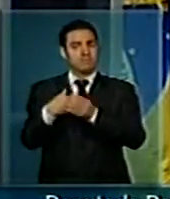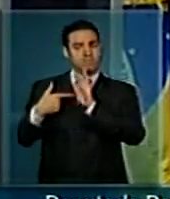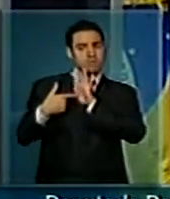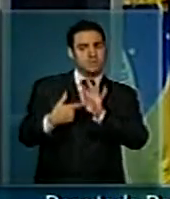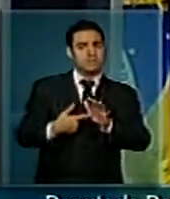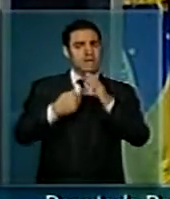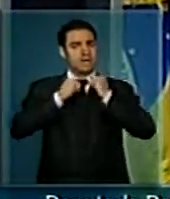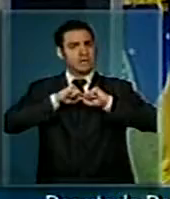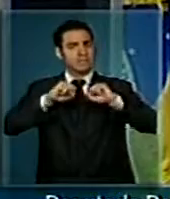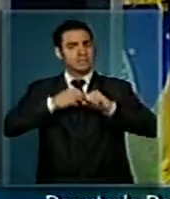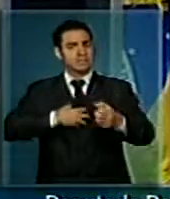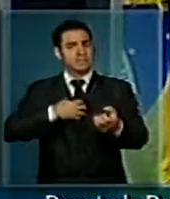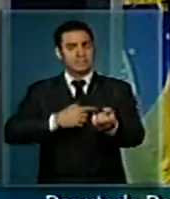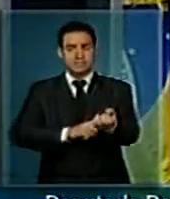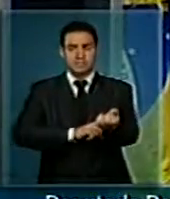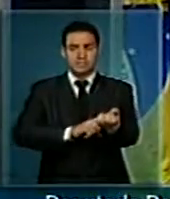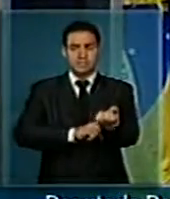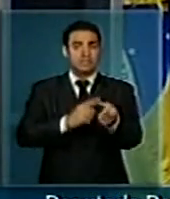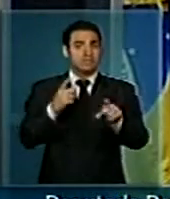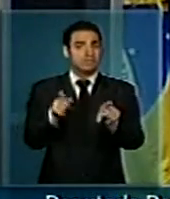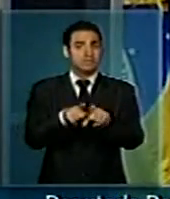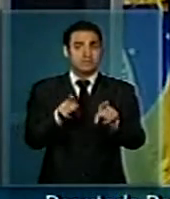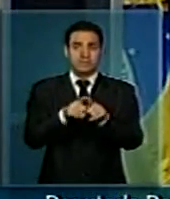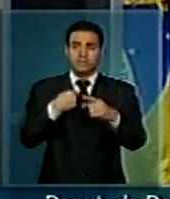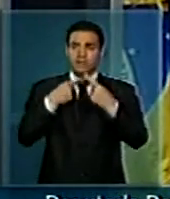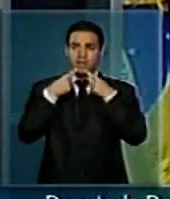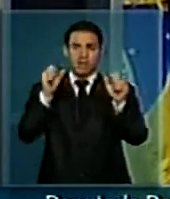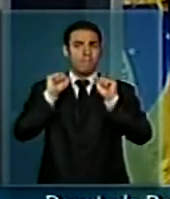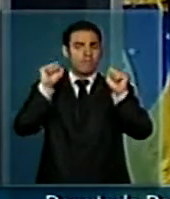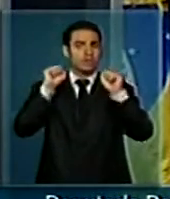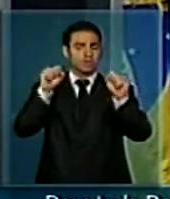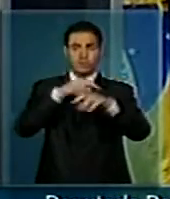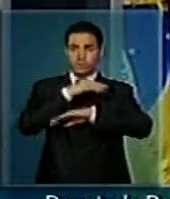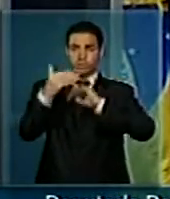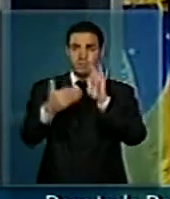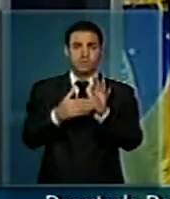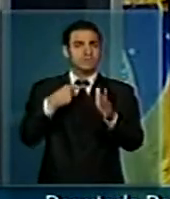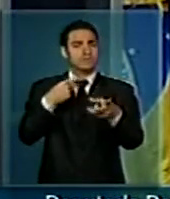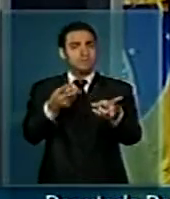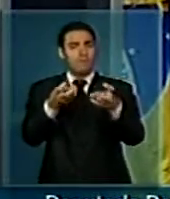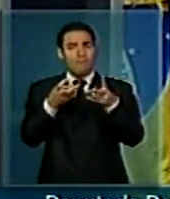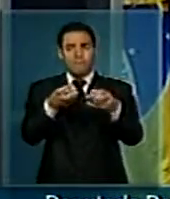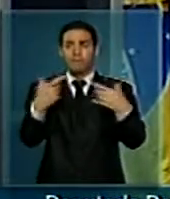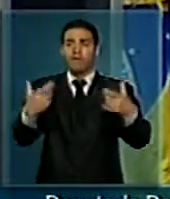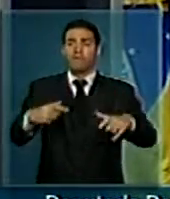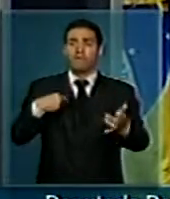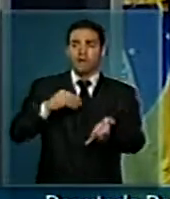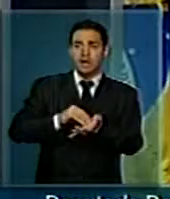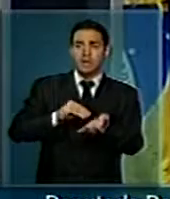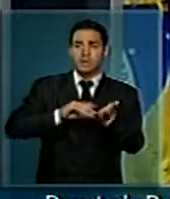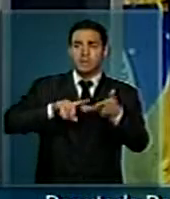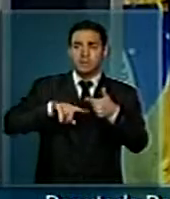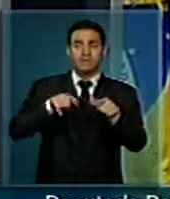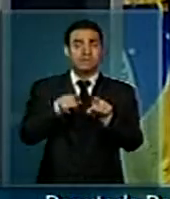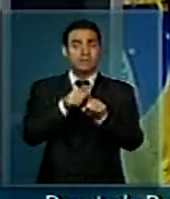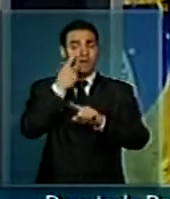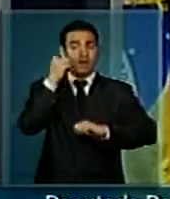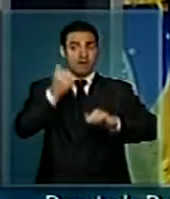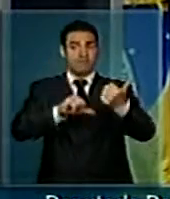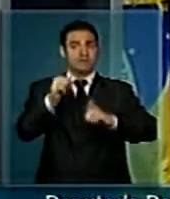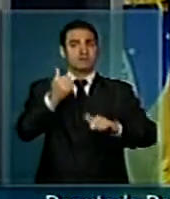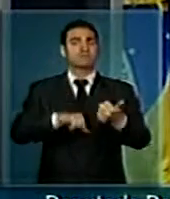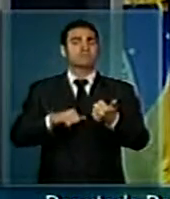indignação, registrar os seus protestos, fazer as suas cobranças e as suas